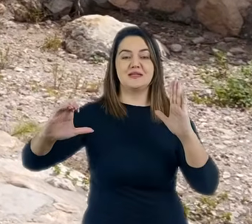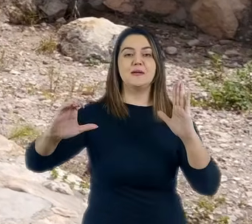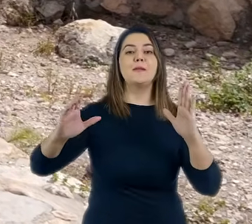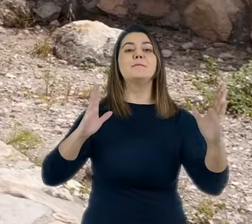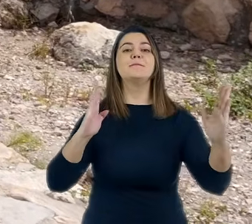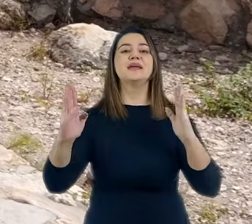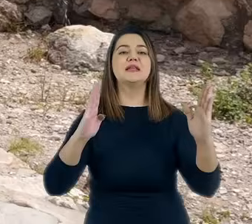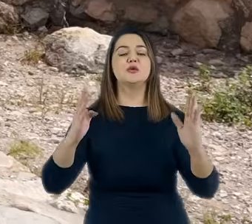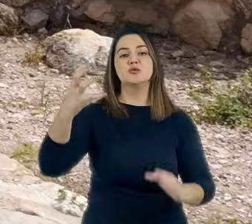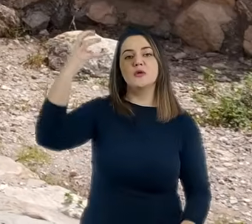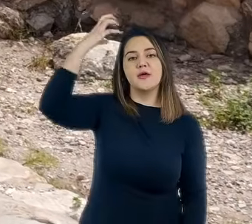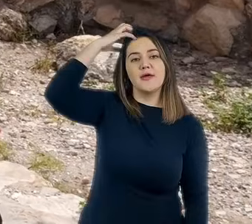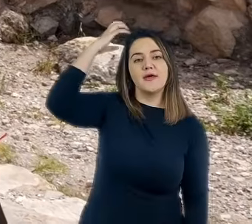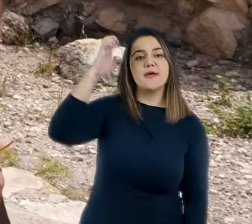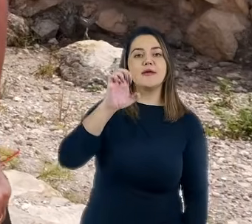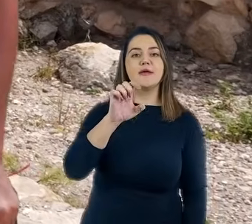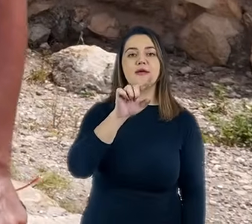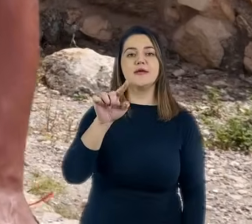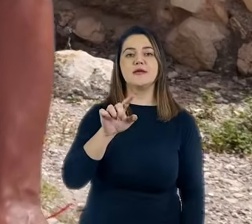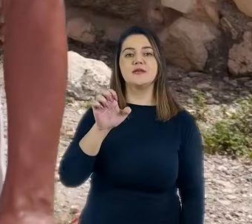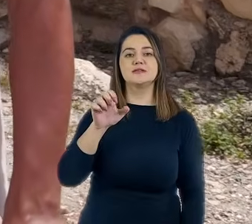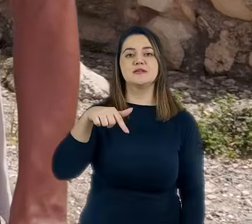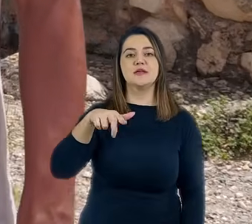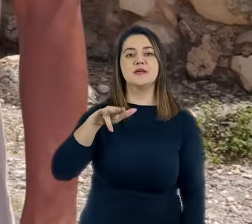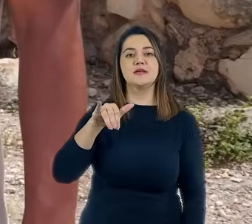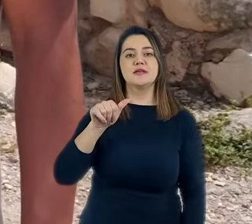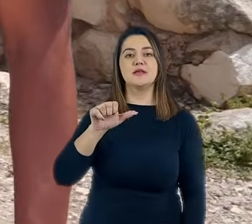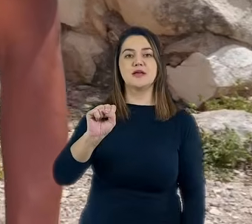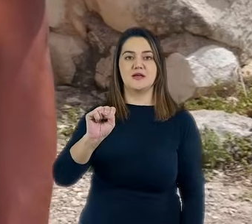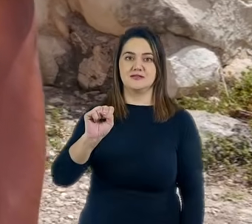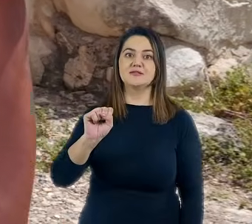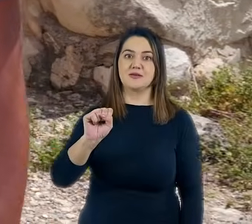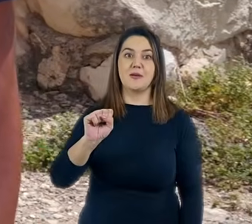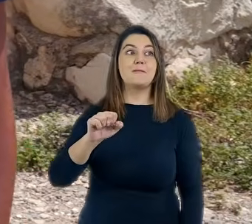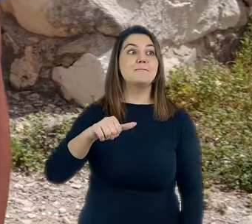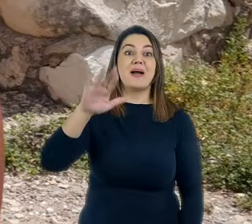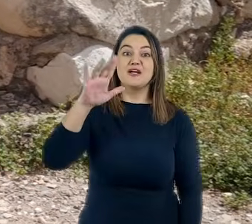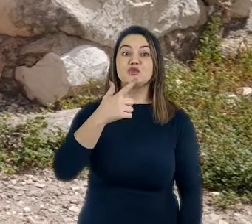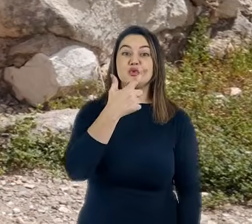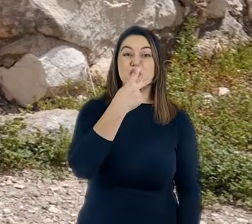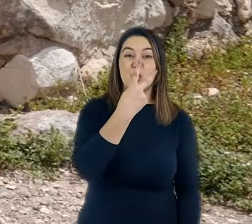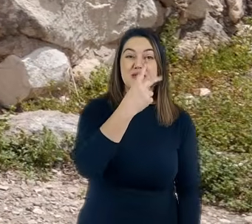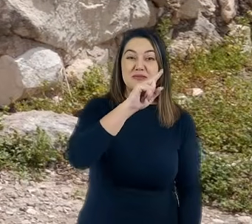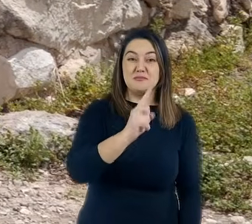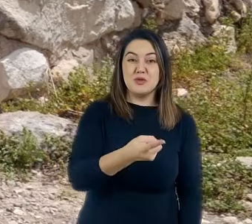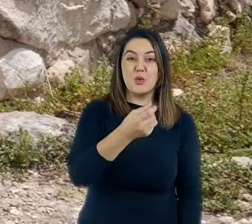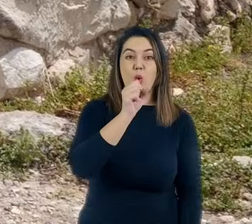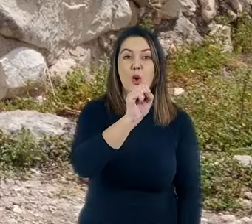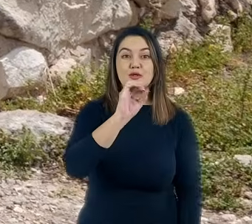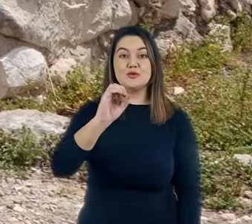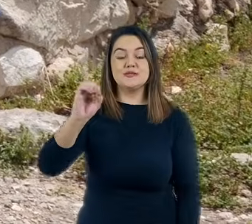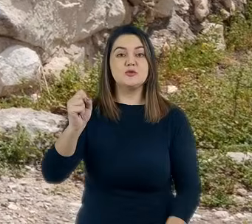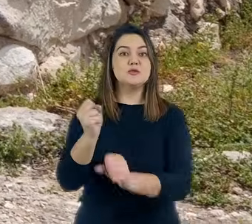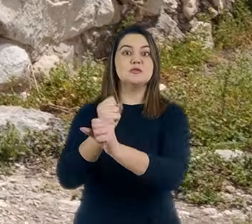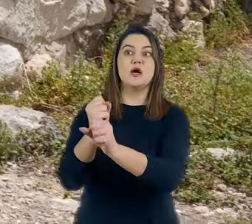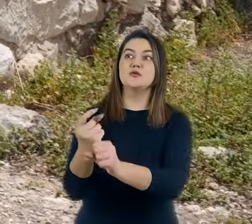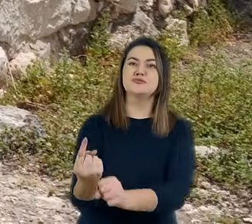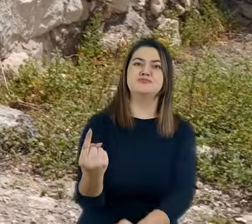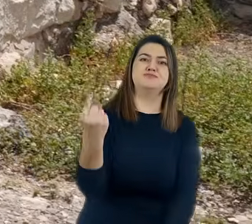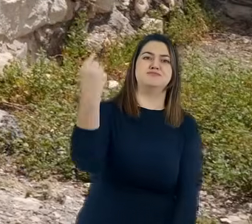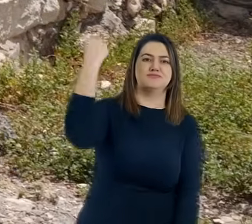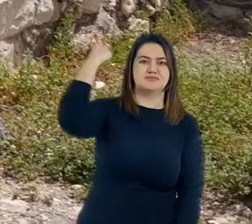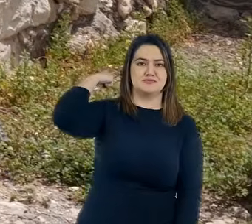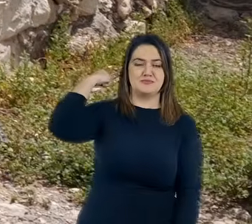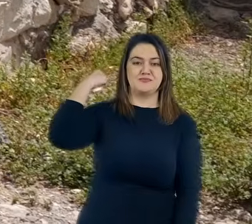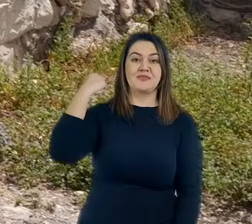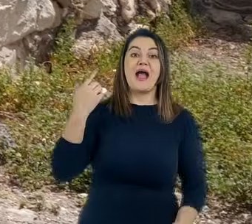a.C., da época do rei Ezequias, mencionado na Bíblia, ou seja, eu estou falando de uma antiguidade de 2.800 anos.